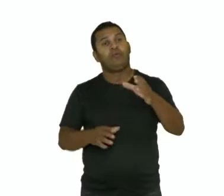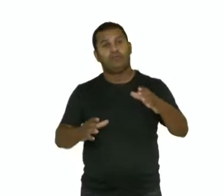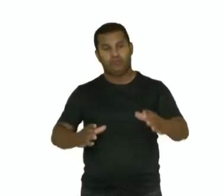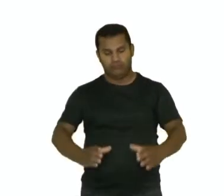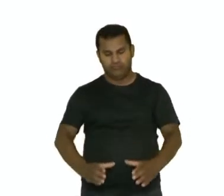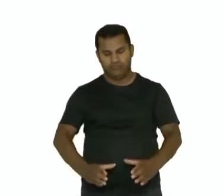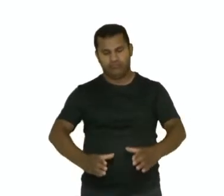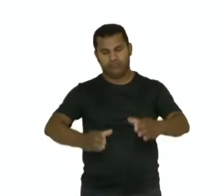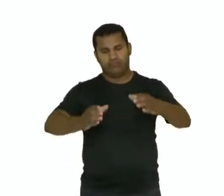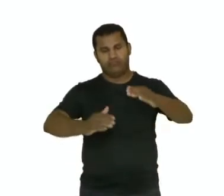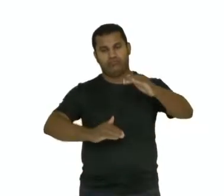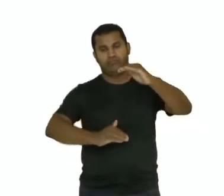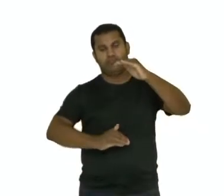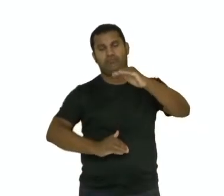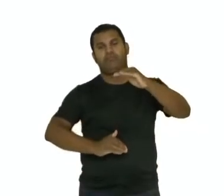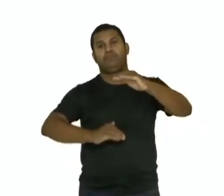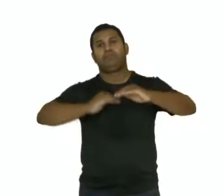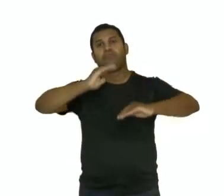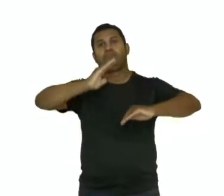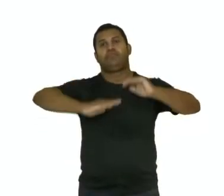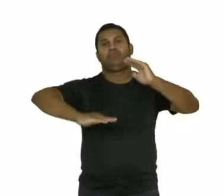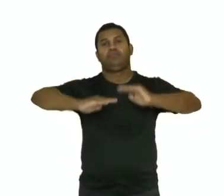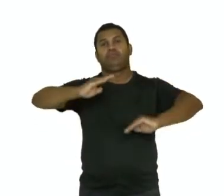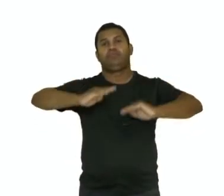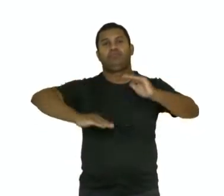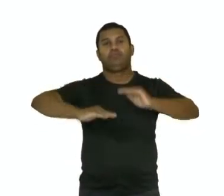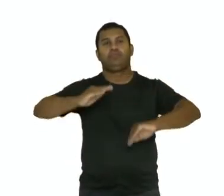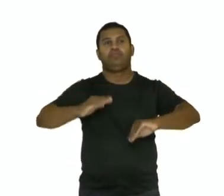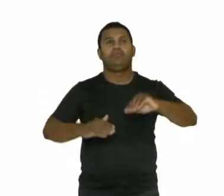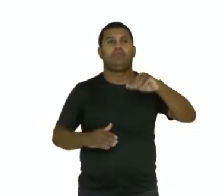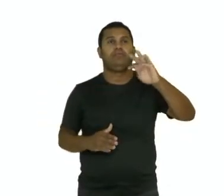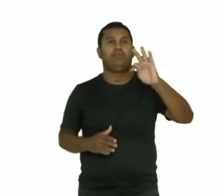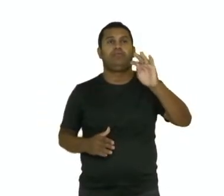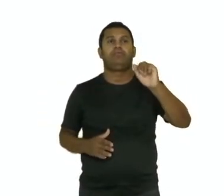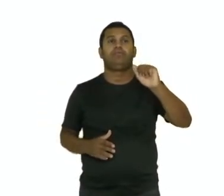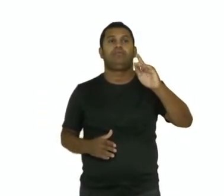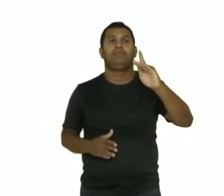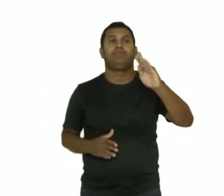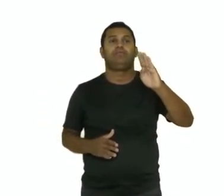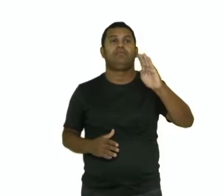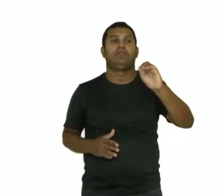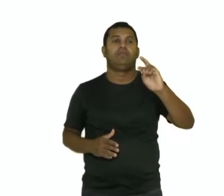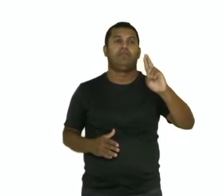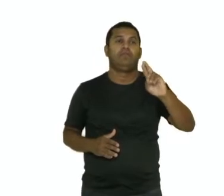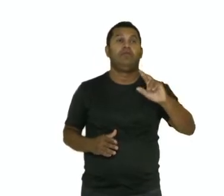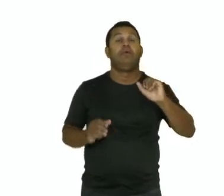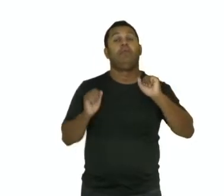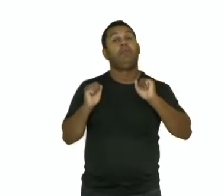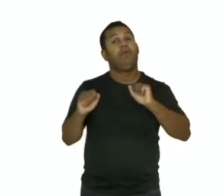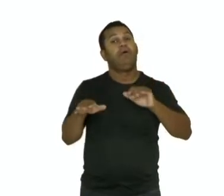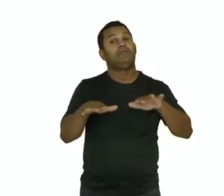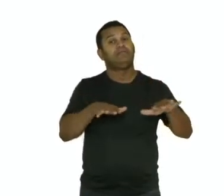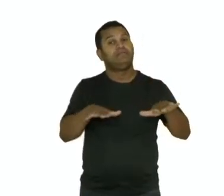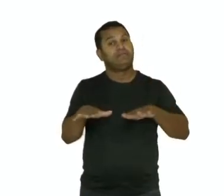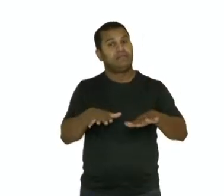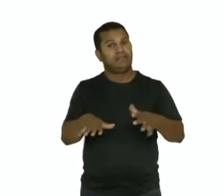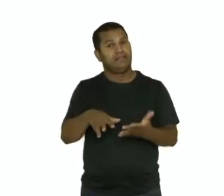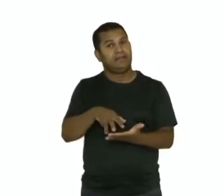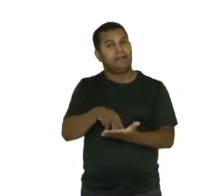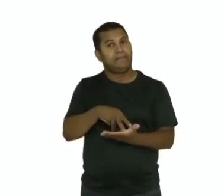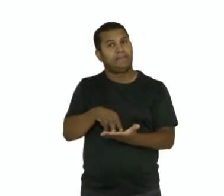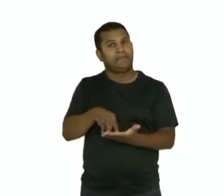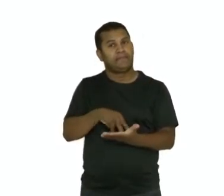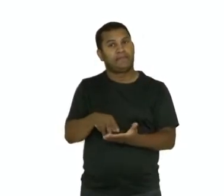africana. É uma dança que pode ser dançada separadamente ou em casais, Porém, quando for dançado em casais,